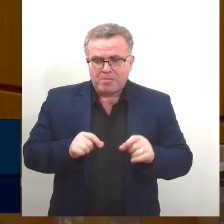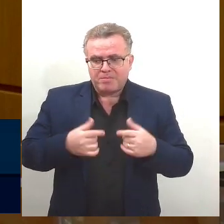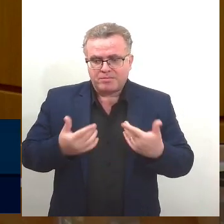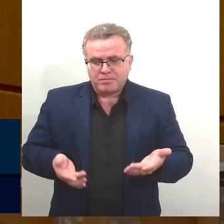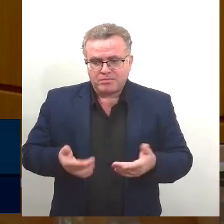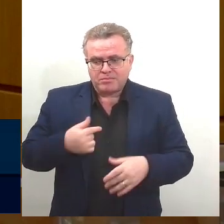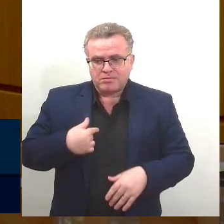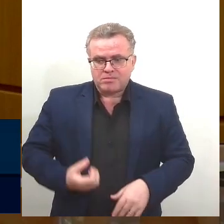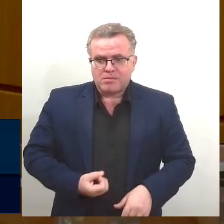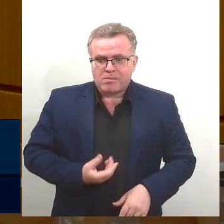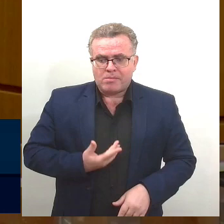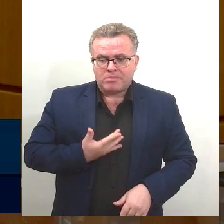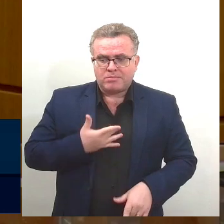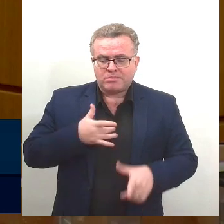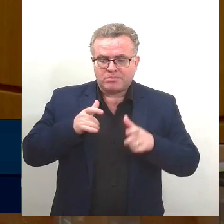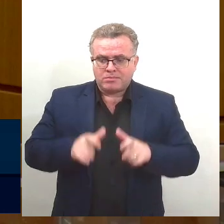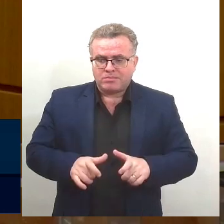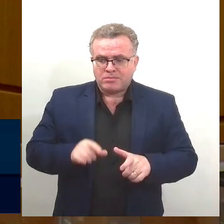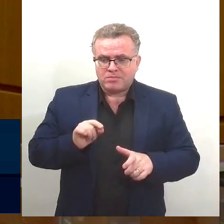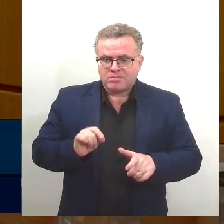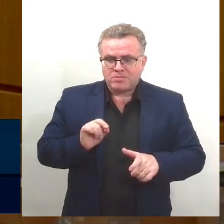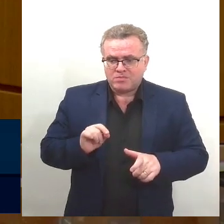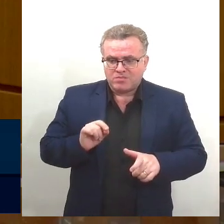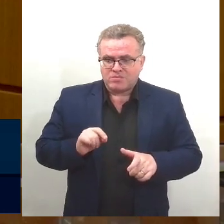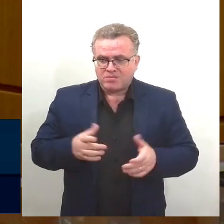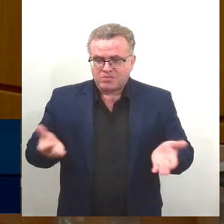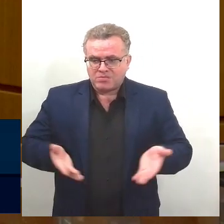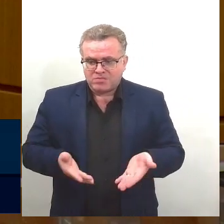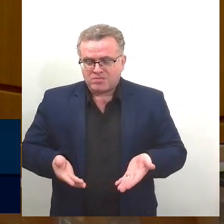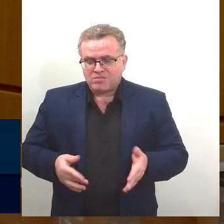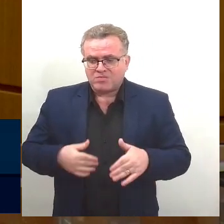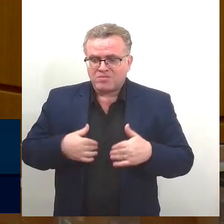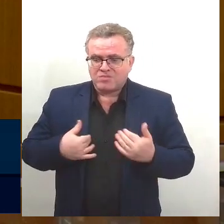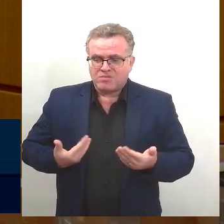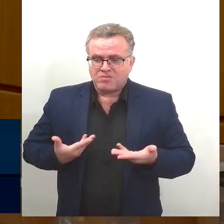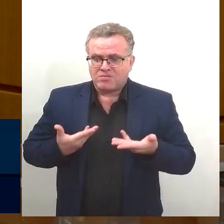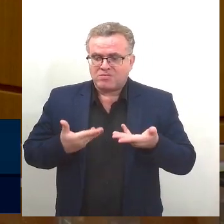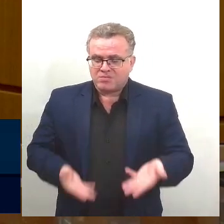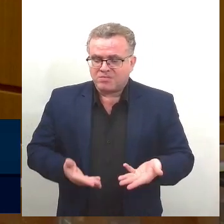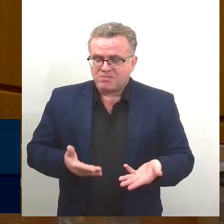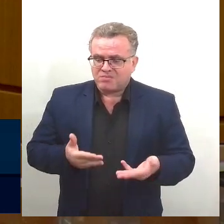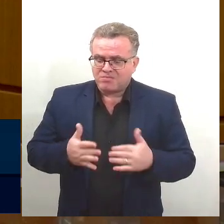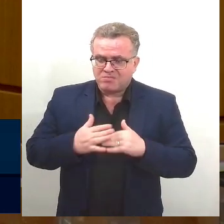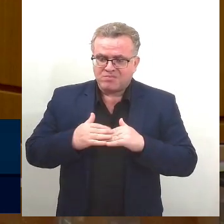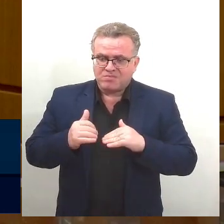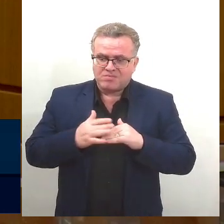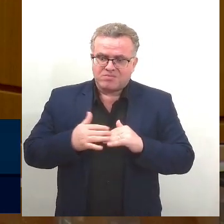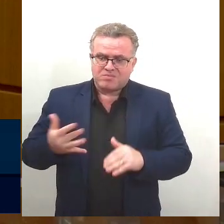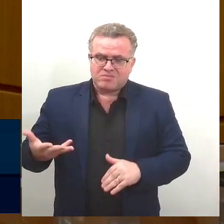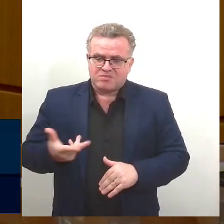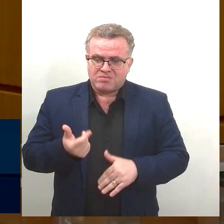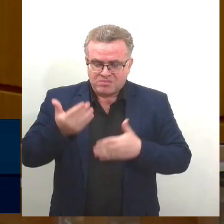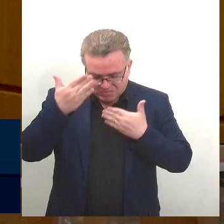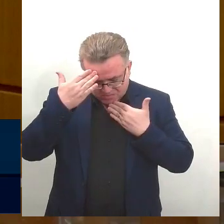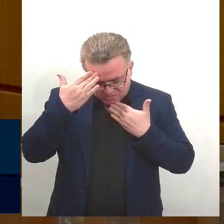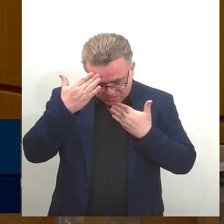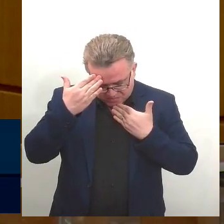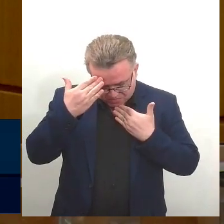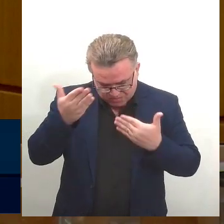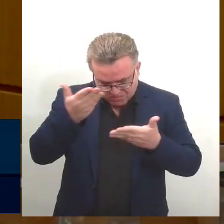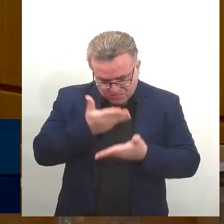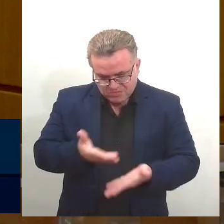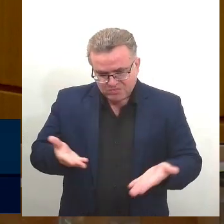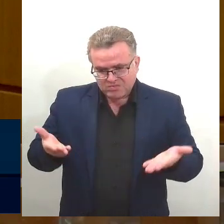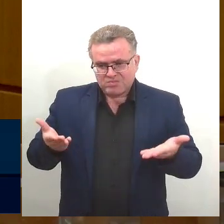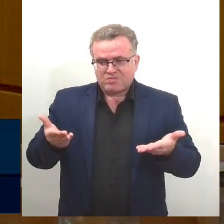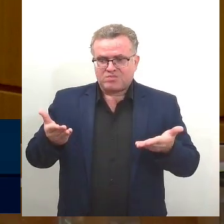está me recebendo aqui. E eu quero assim agradecer a todos vocês que teve a paciência de me ouvir.